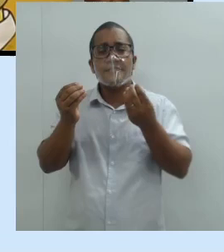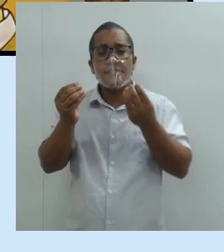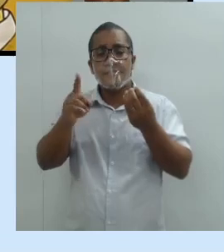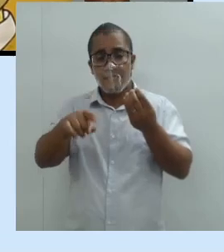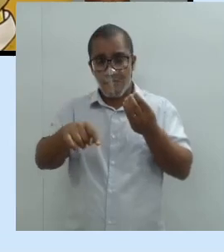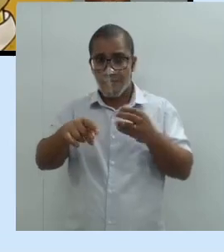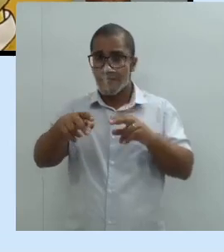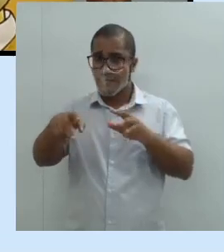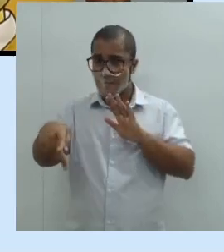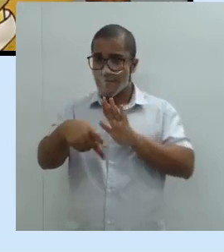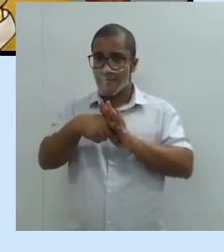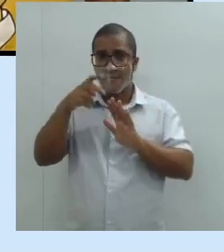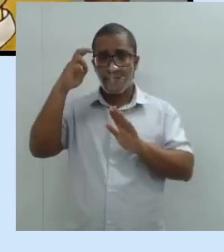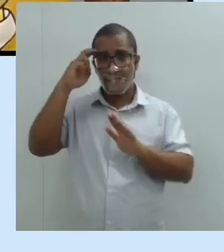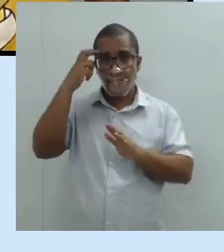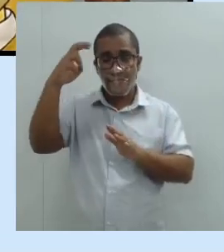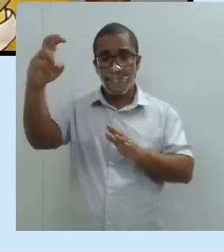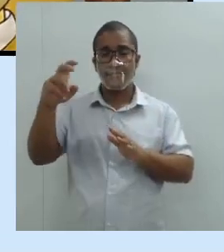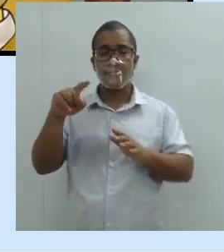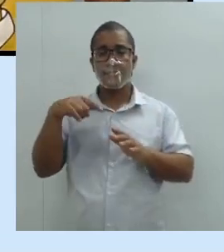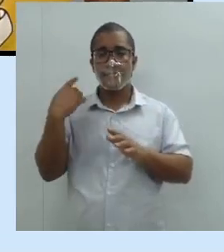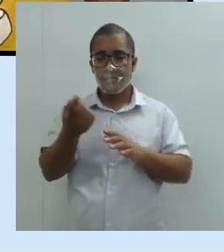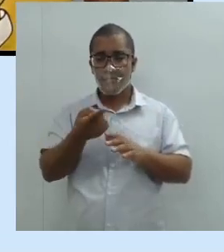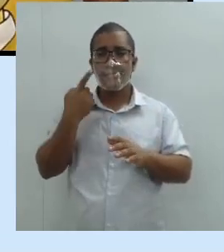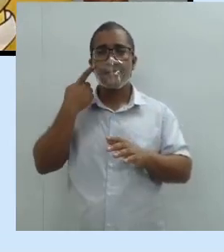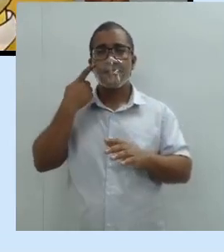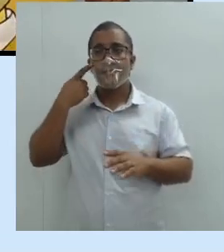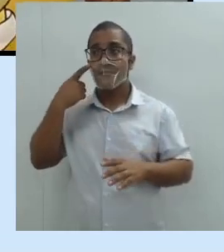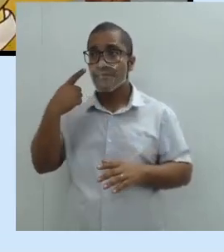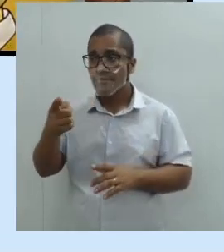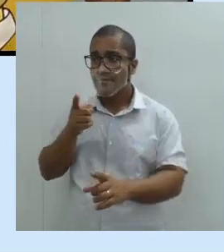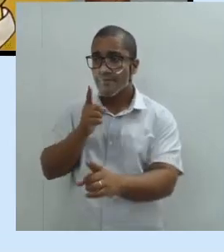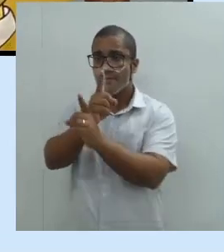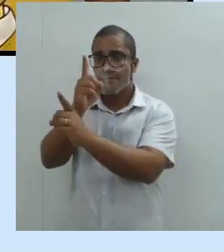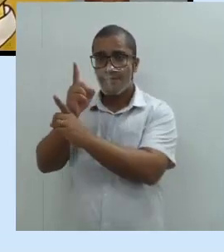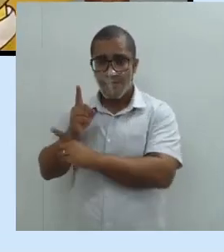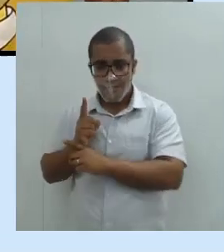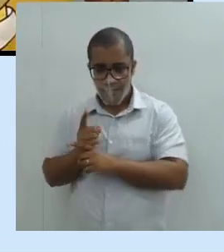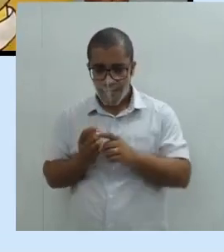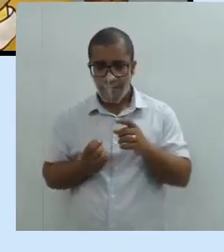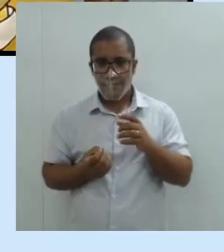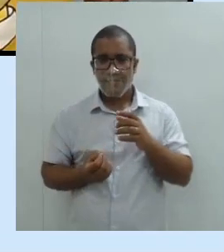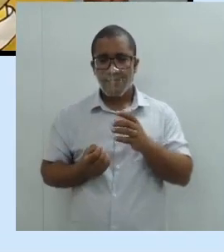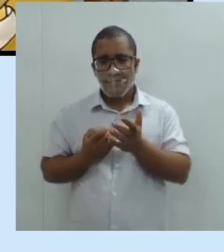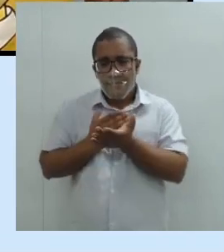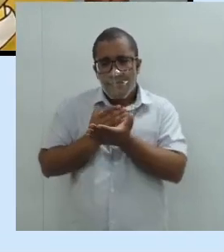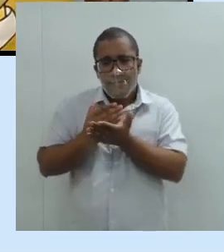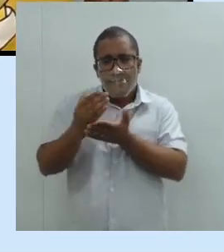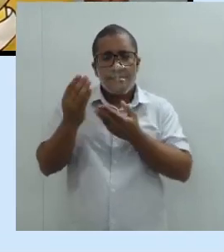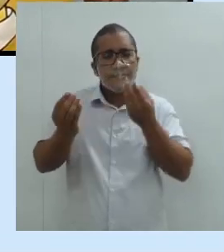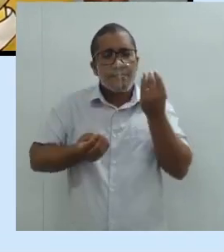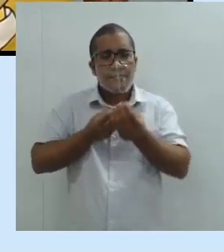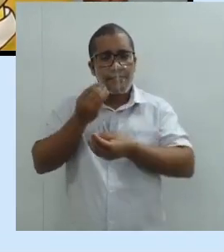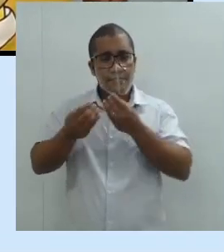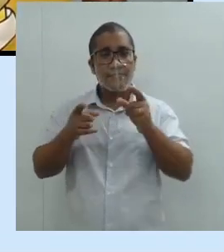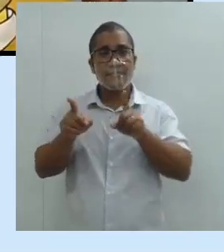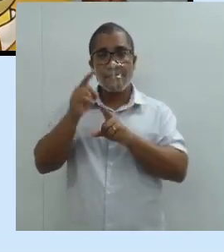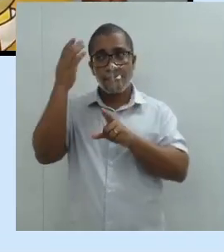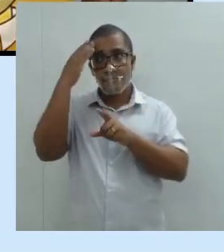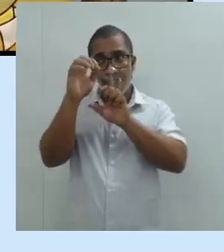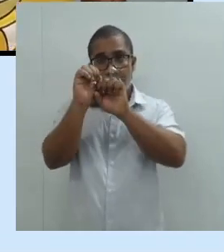cultura, tá certo? Ver as nossas raízes e, consequentemente, entender, tá bom?